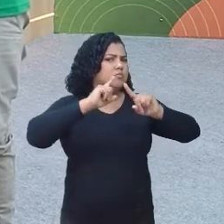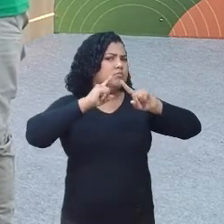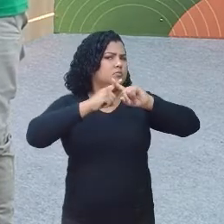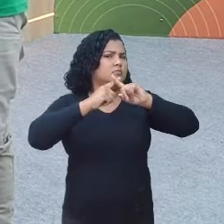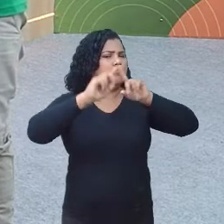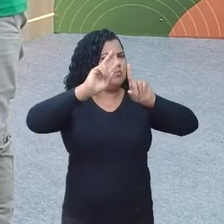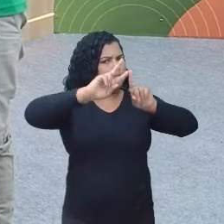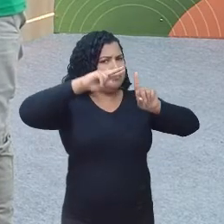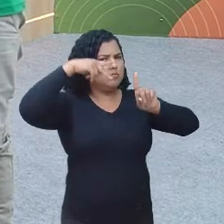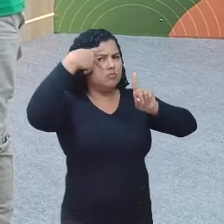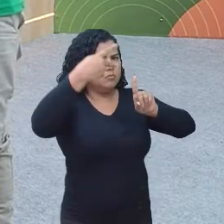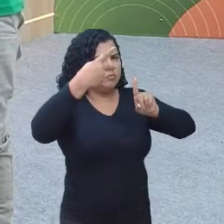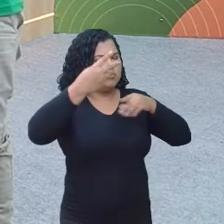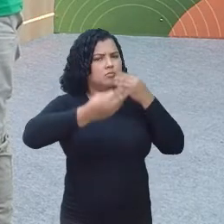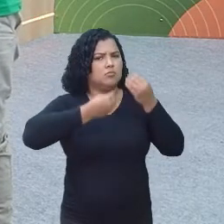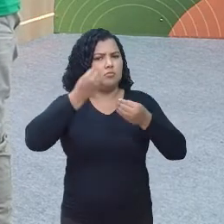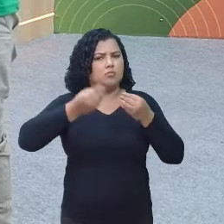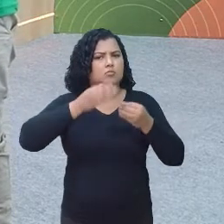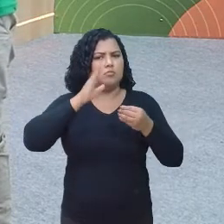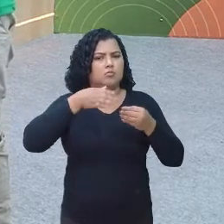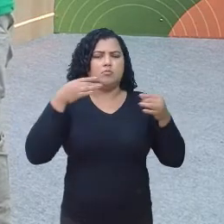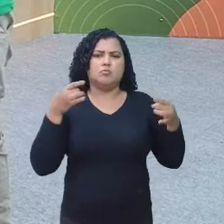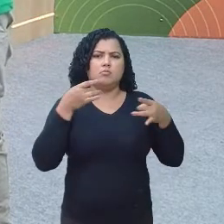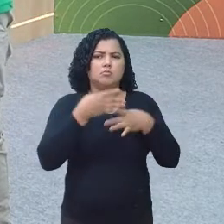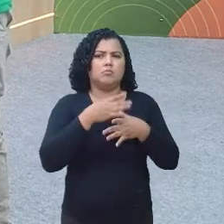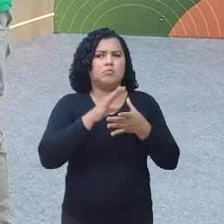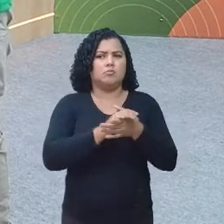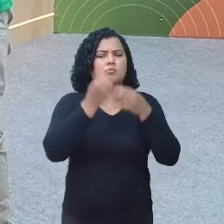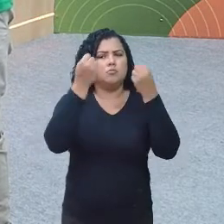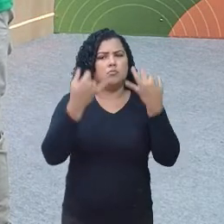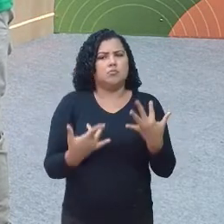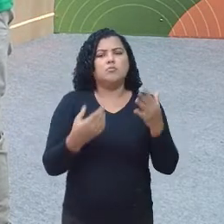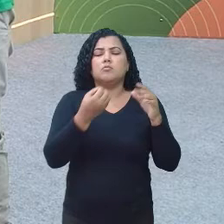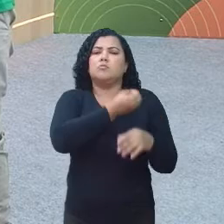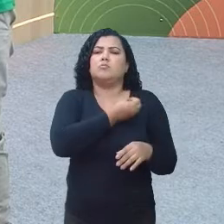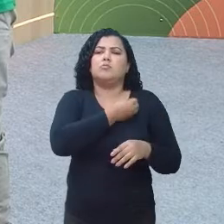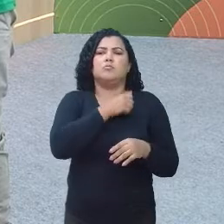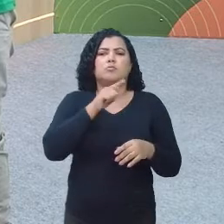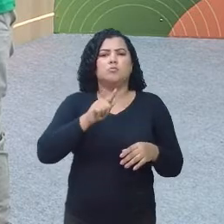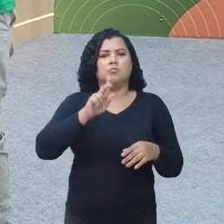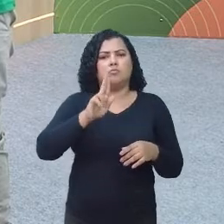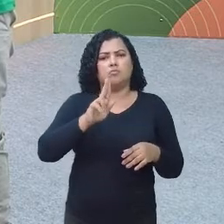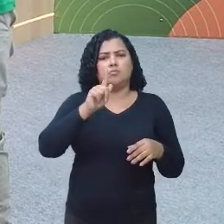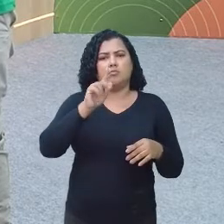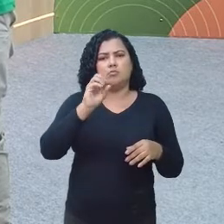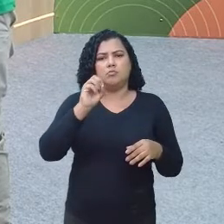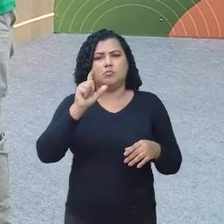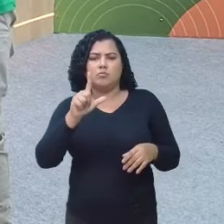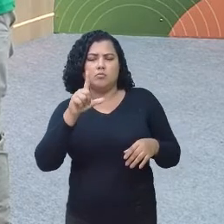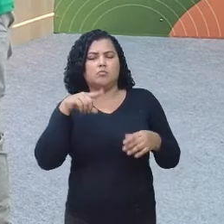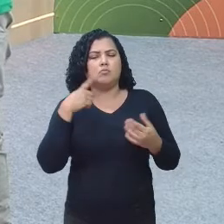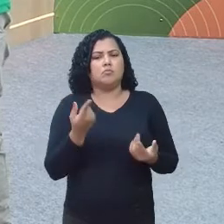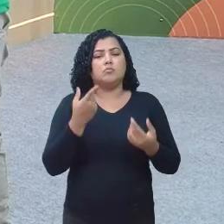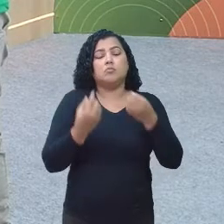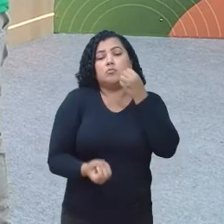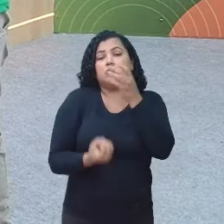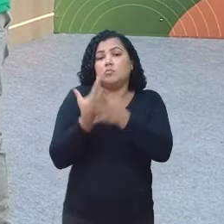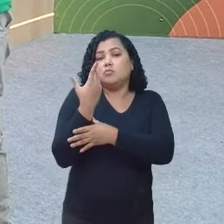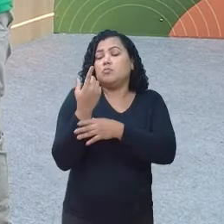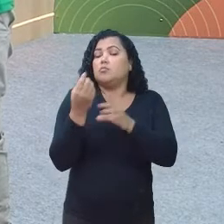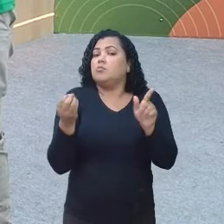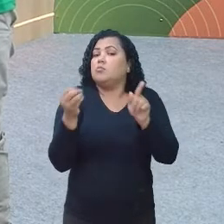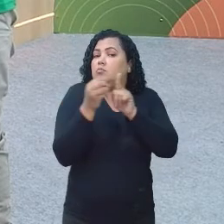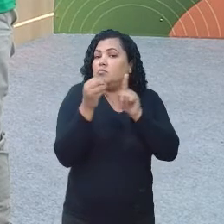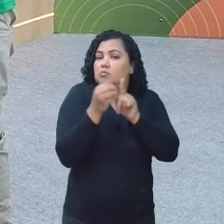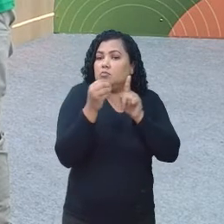de potenciação? Já que eu acabei de dizer que o número Google, que é o número que dá origem ao nome Google, ele é um